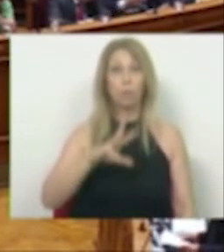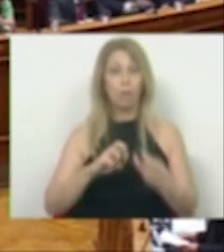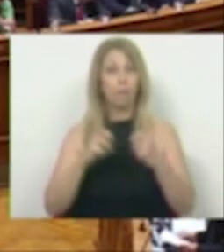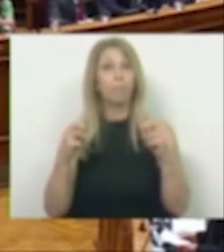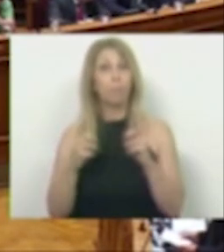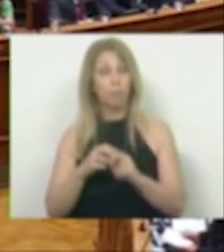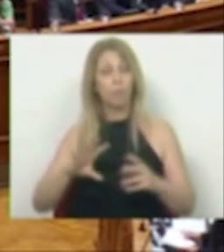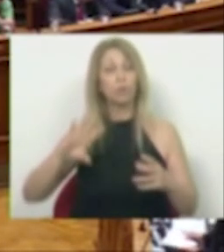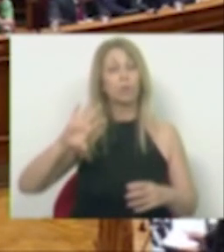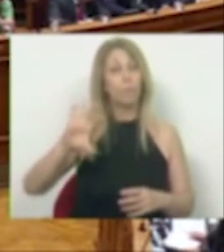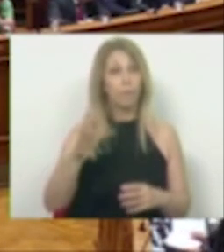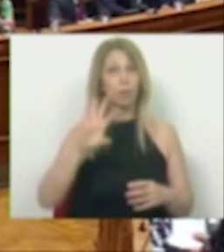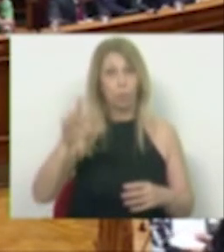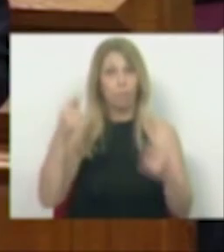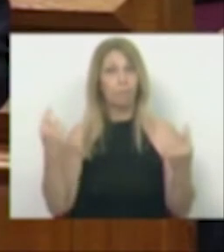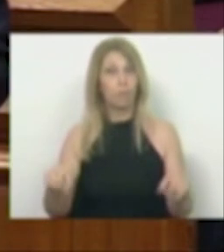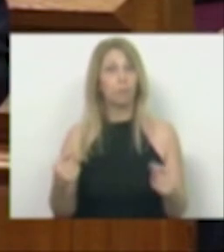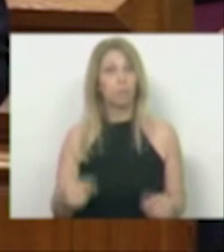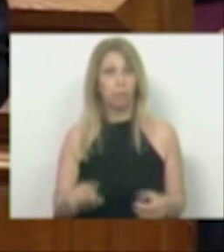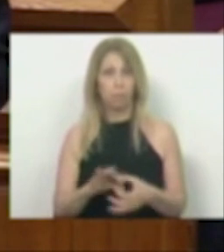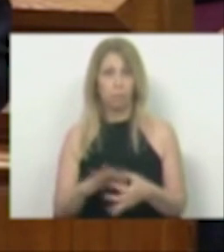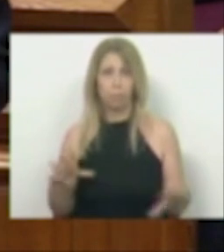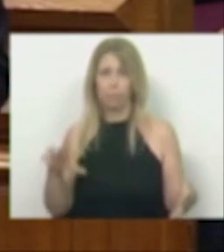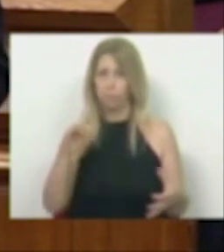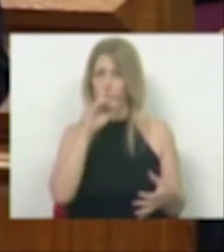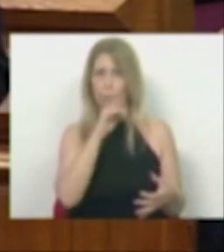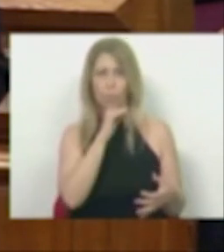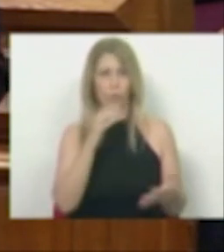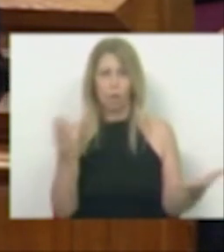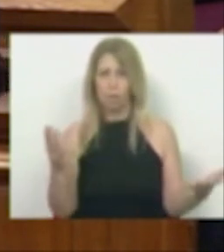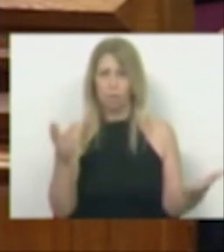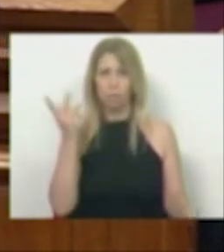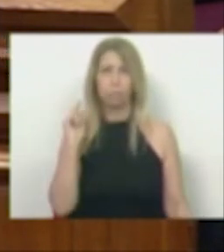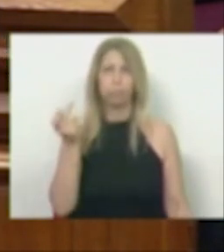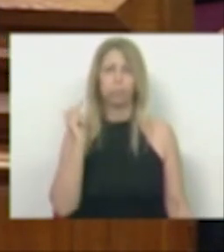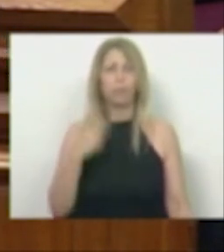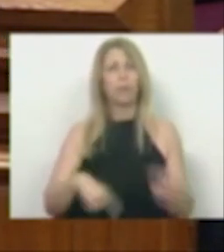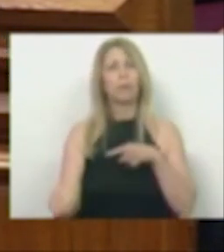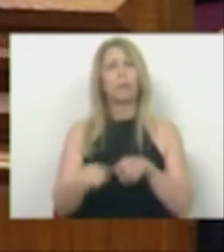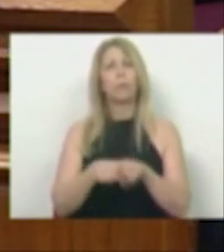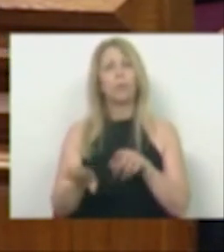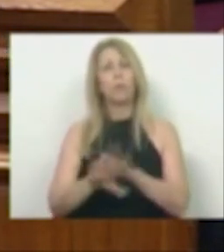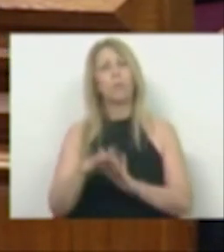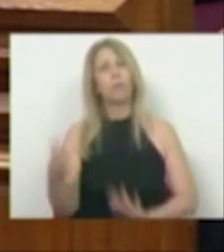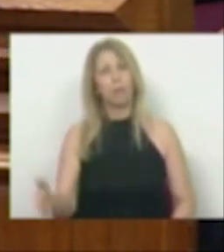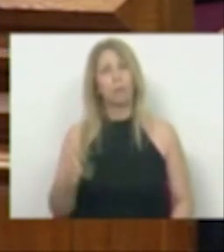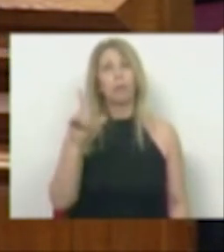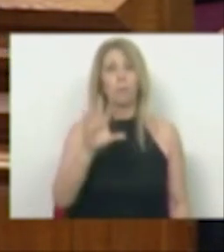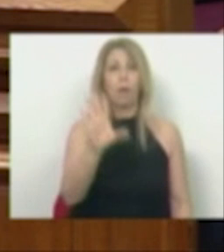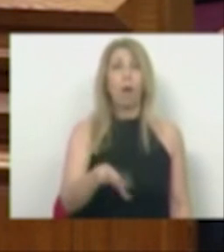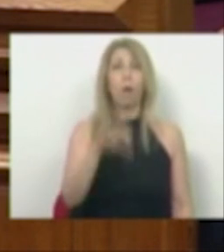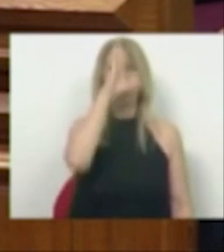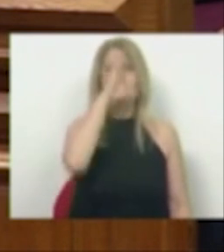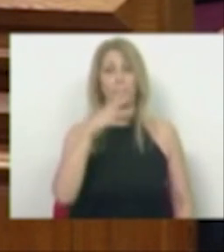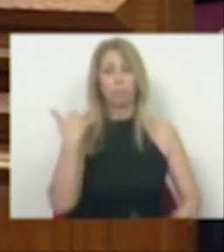país que o país enfrenta não estão desligados de décadas de política de direita e das opções dos sucessivos governos